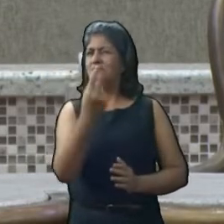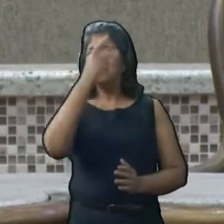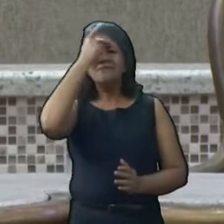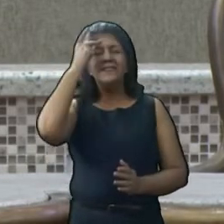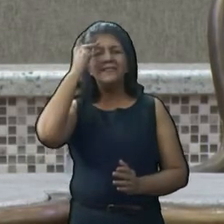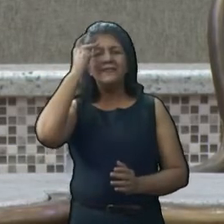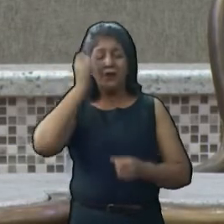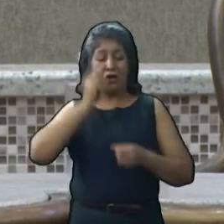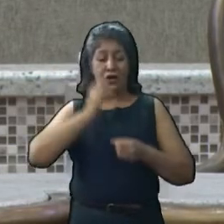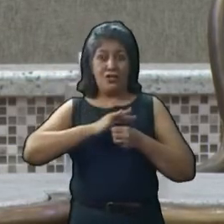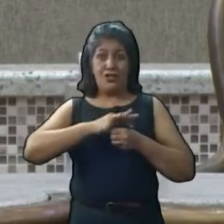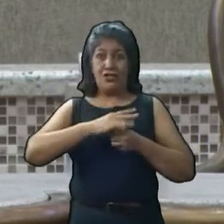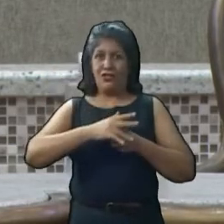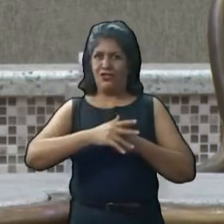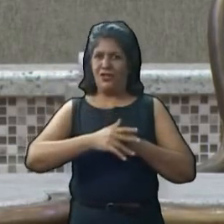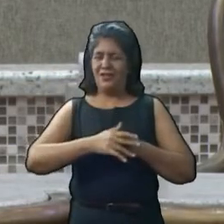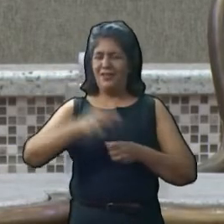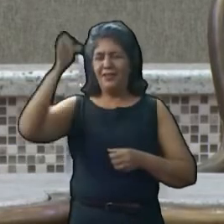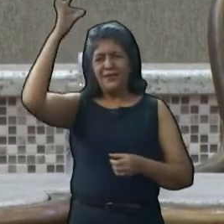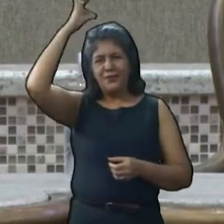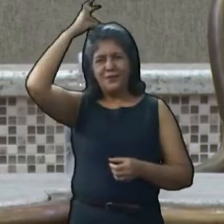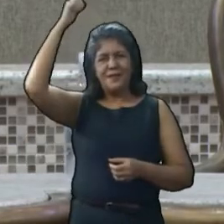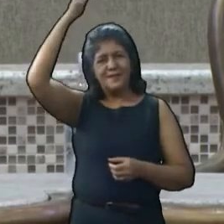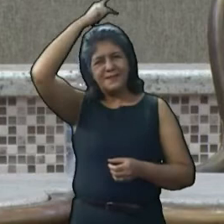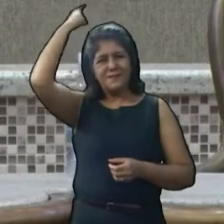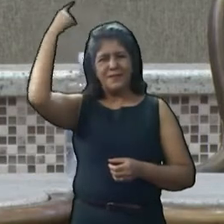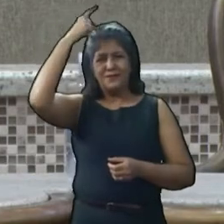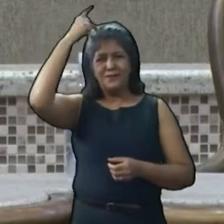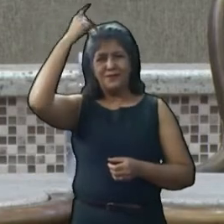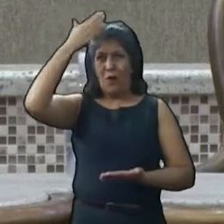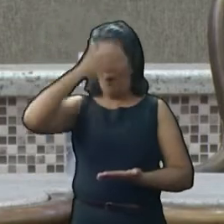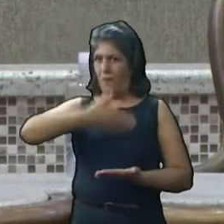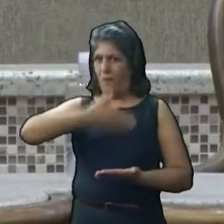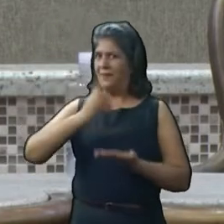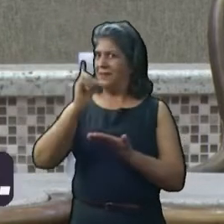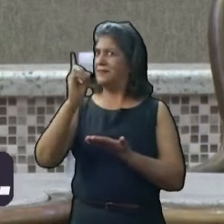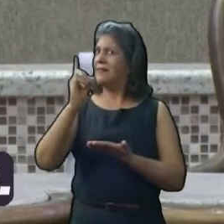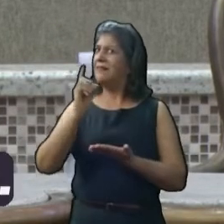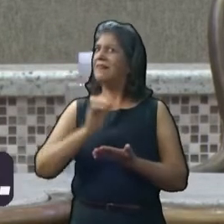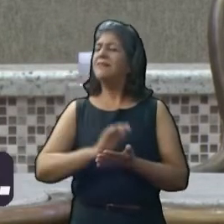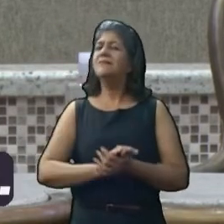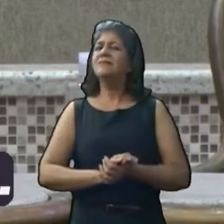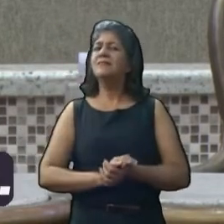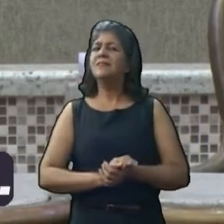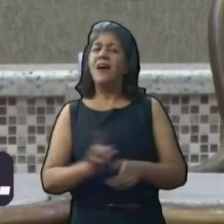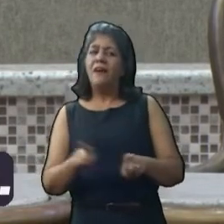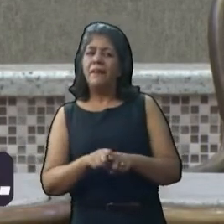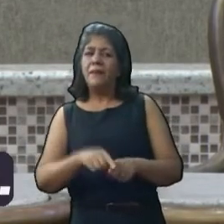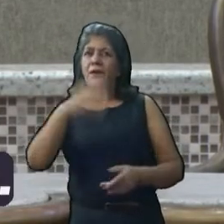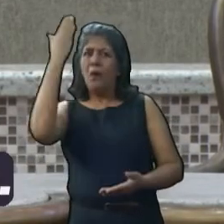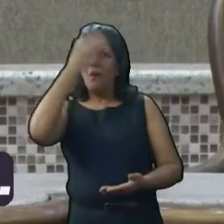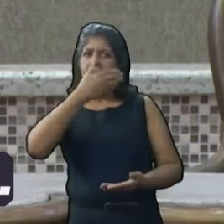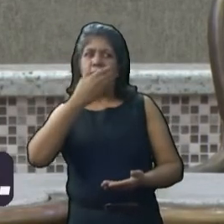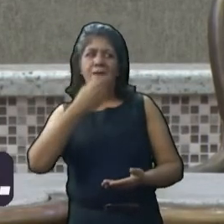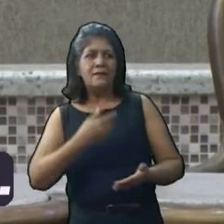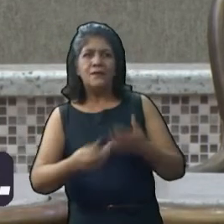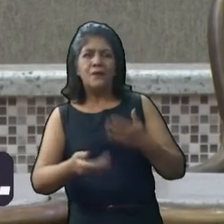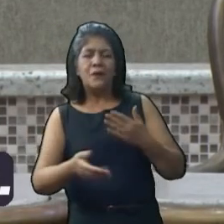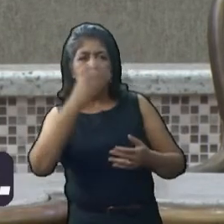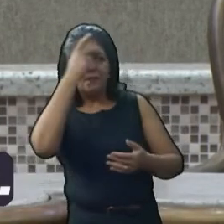é submissão sai do versículo 21 sujeitando-vos uns aos outros no temor de